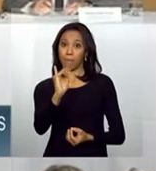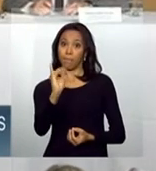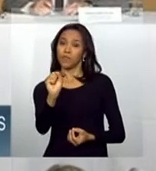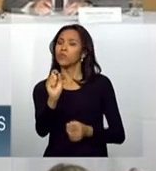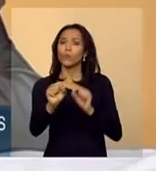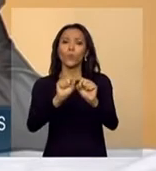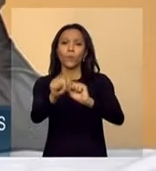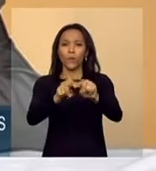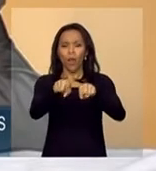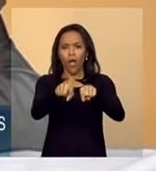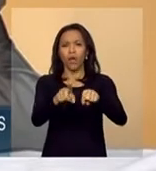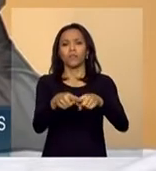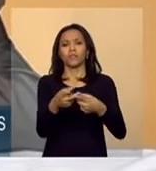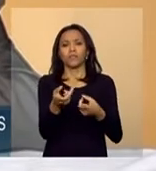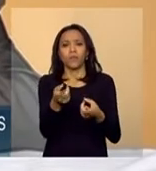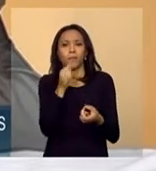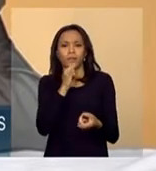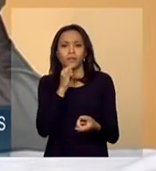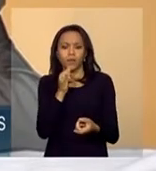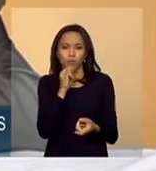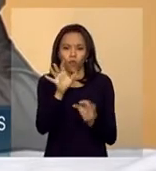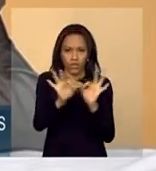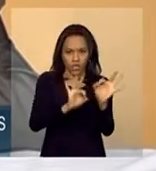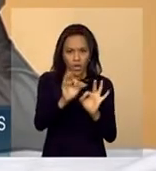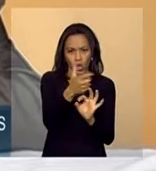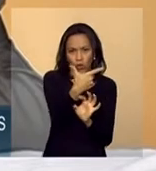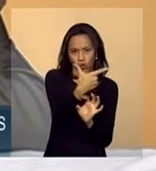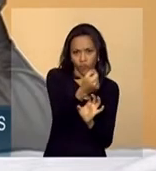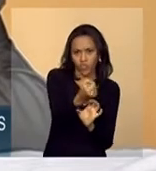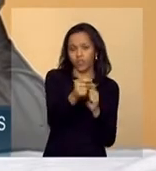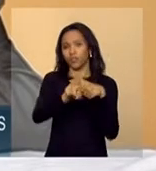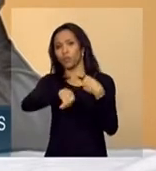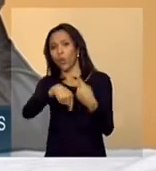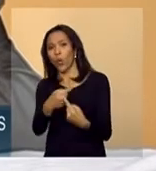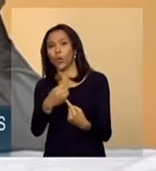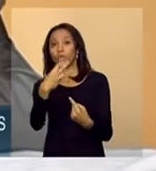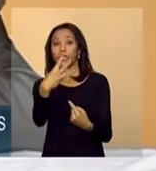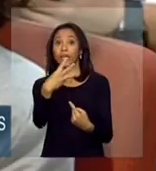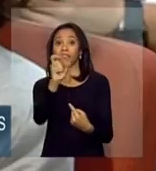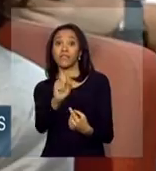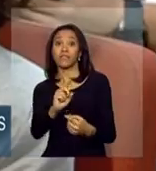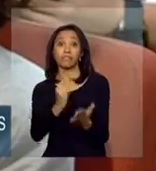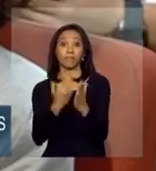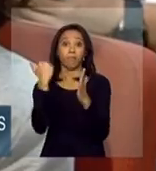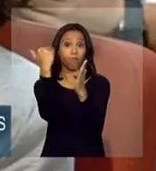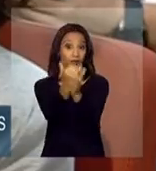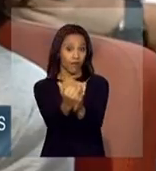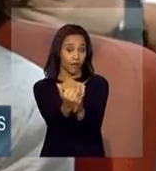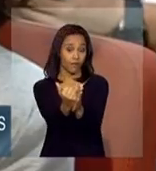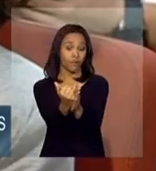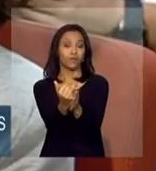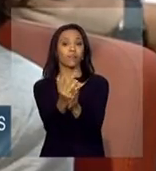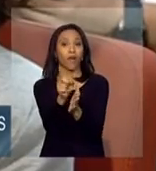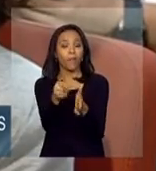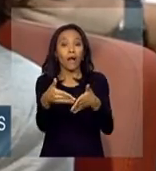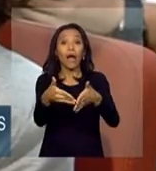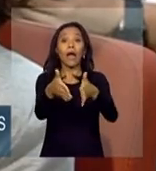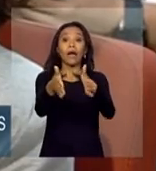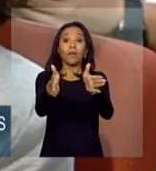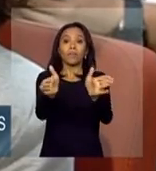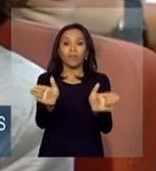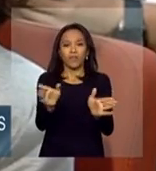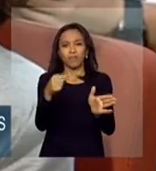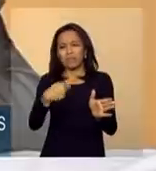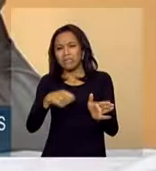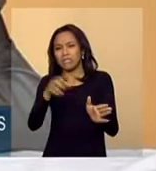Porque o custo de você equipar com 20 e equipar com 3 vezes mais é marginal a ampliação, porque você vai ter que